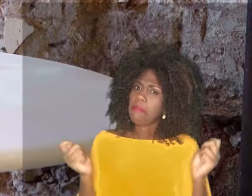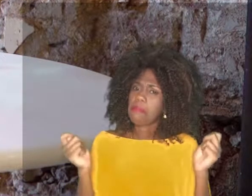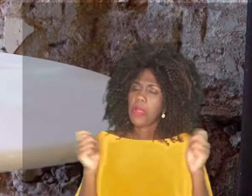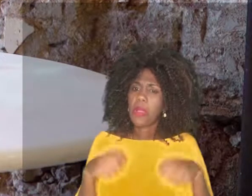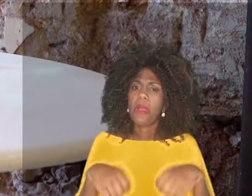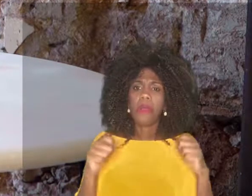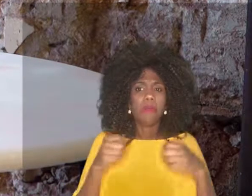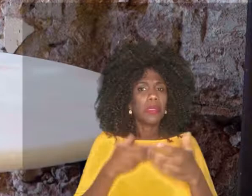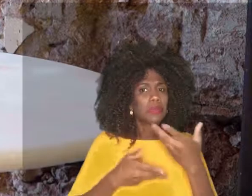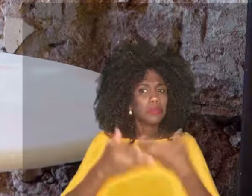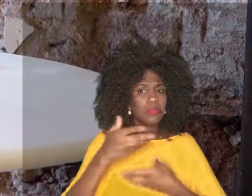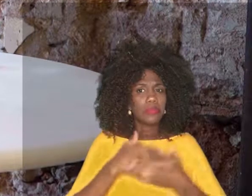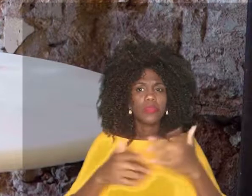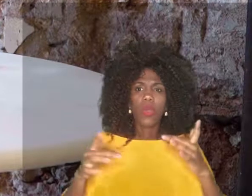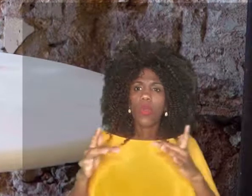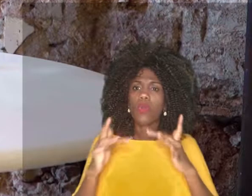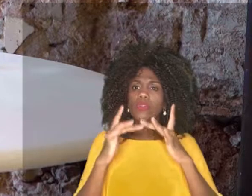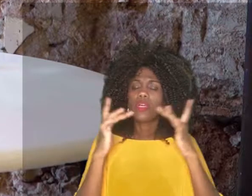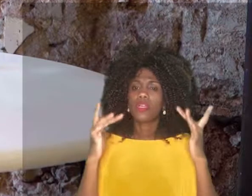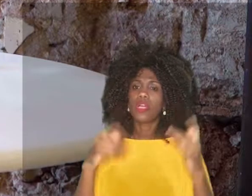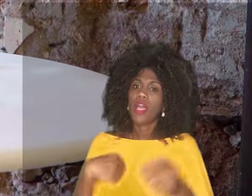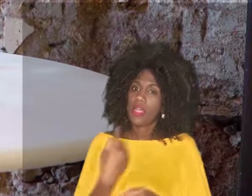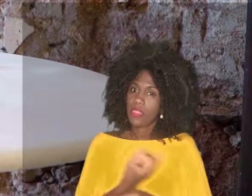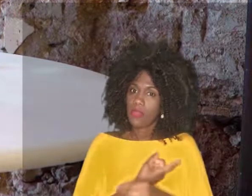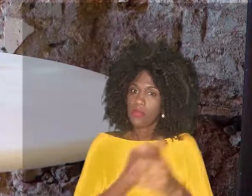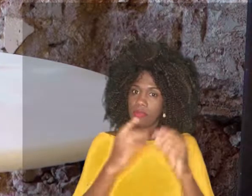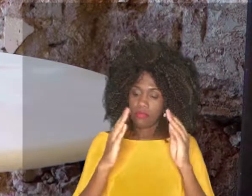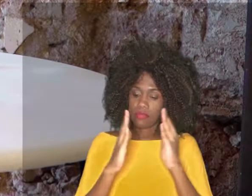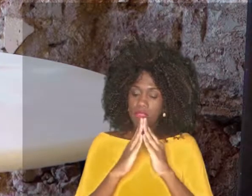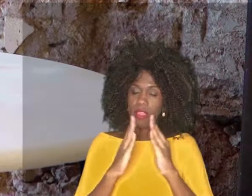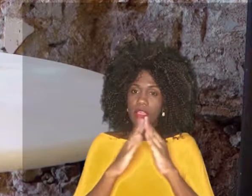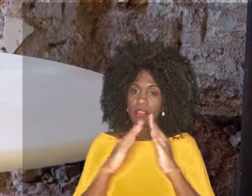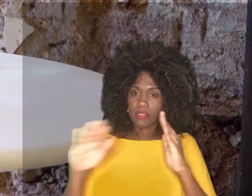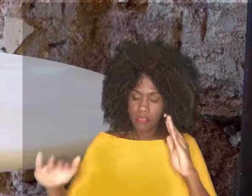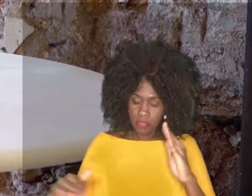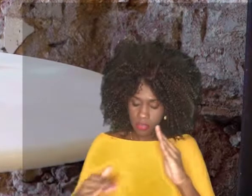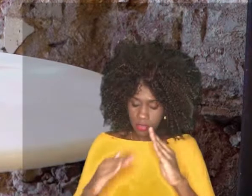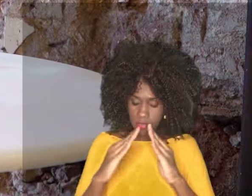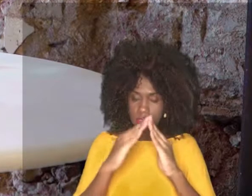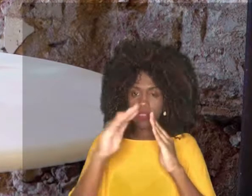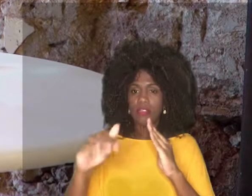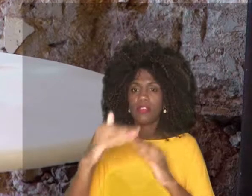por essa proximidade a nossa casa tenha